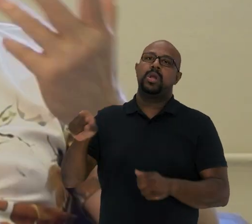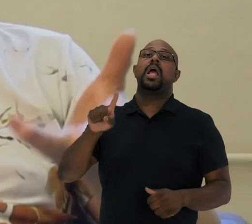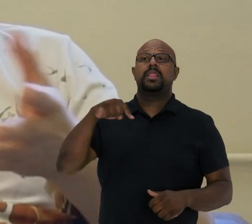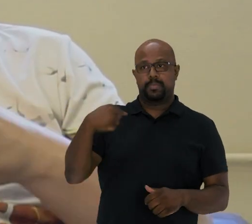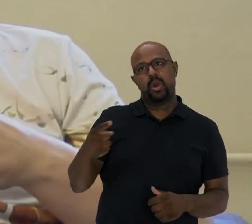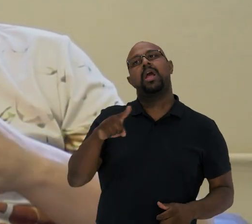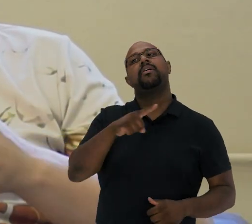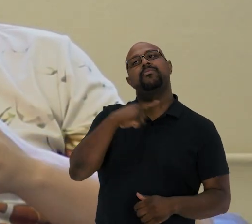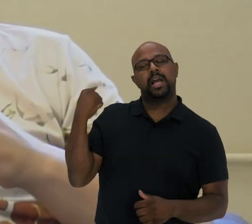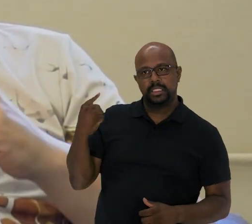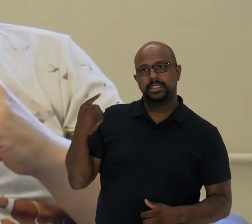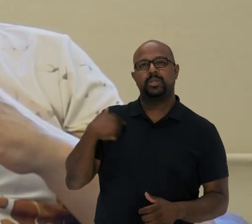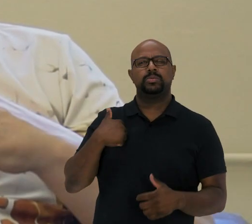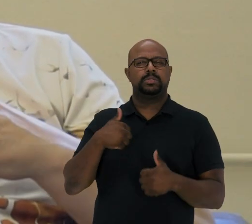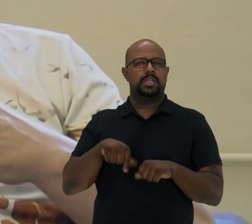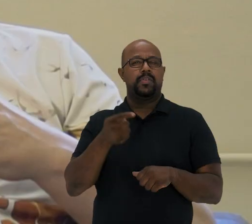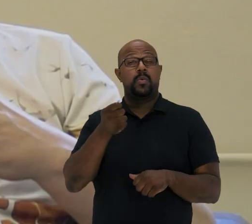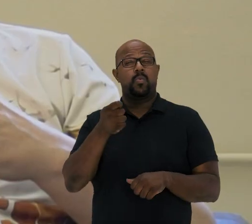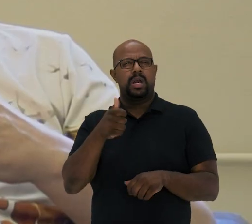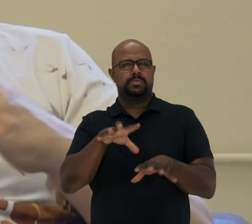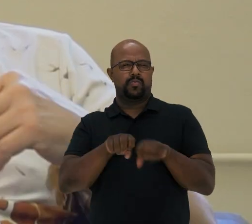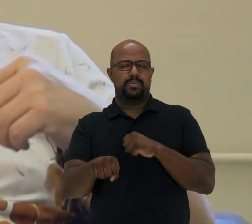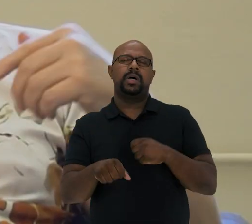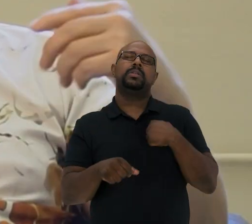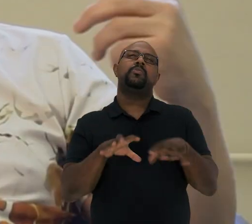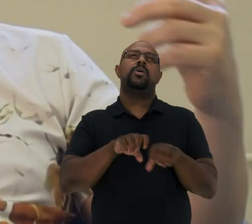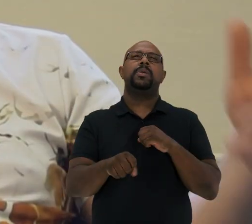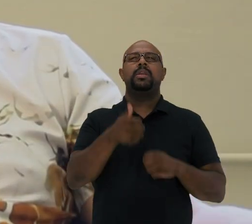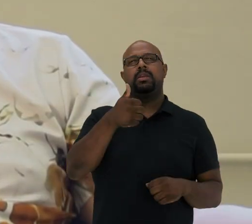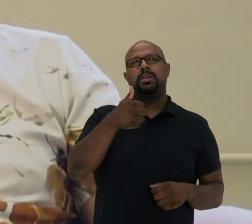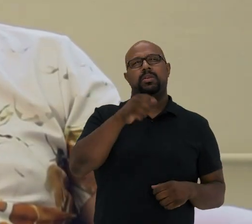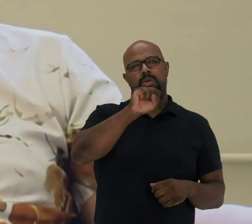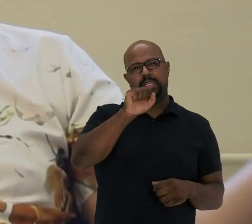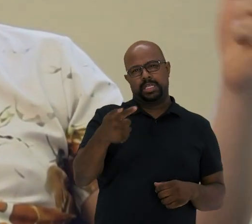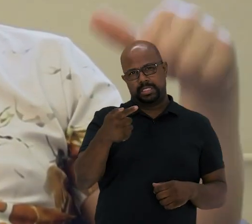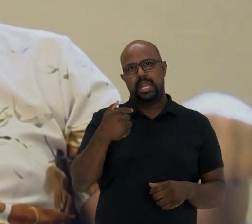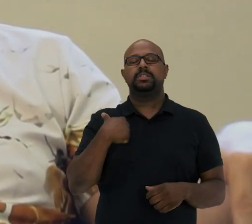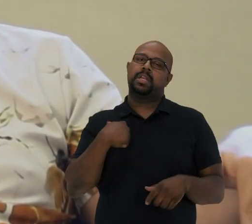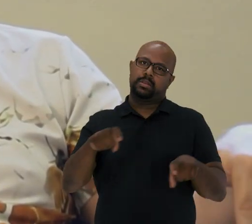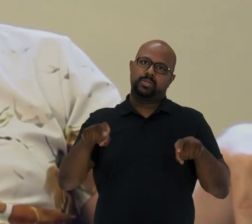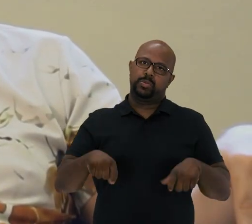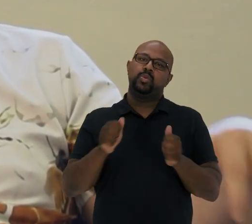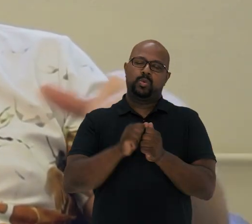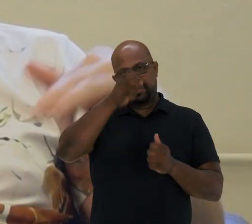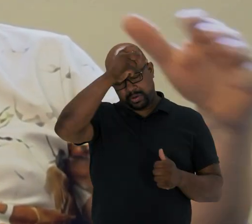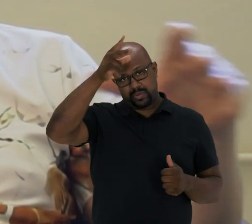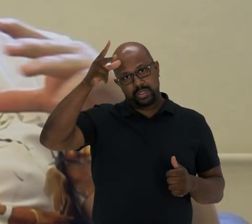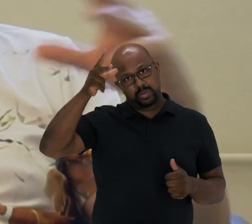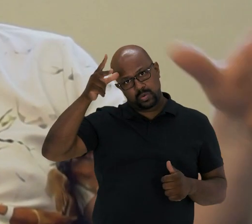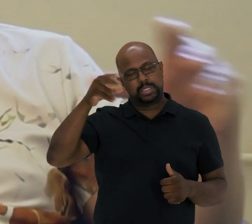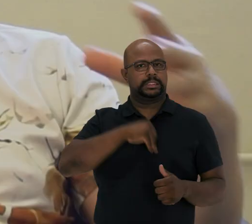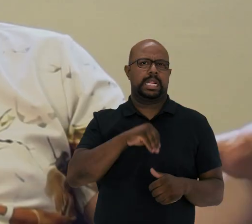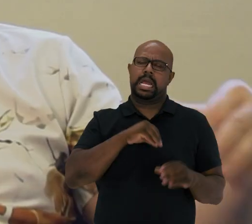Aí depois que ele faleceu, eu estava quase me formando, eu me formei em 87, e aí eu assumi com a prefeitura,